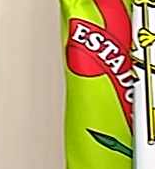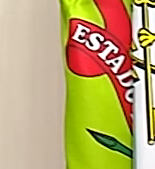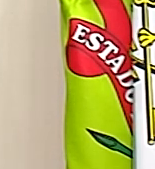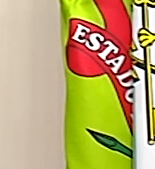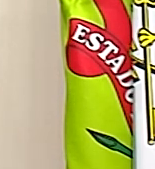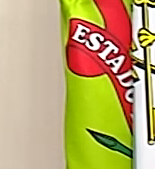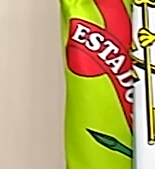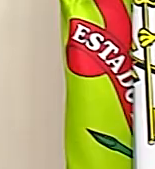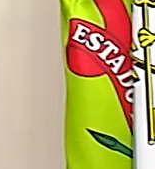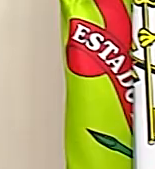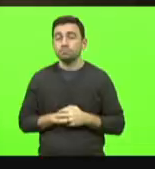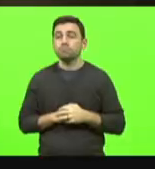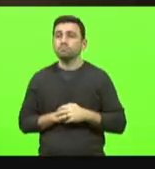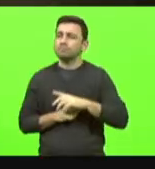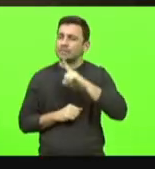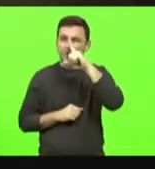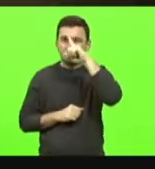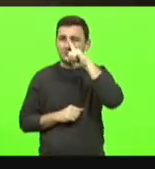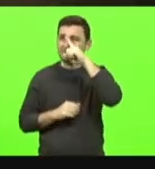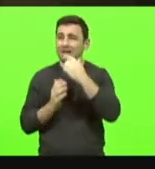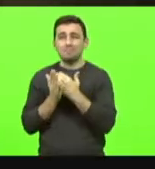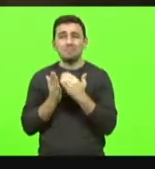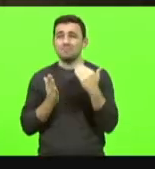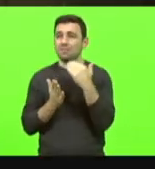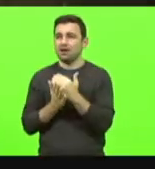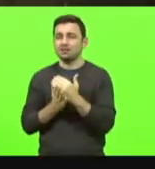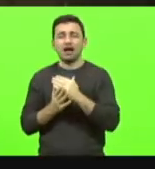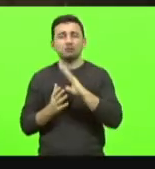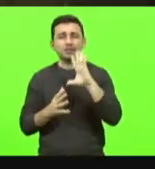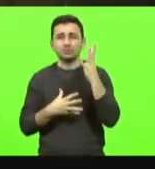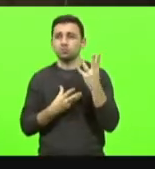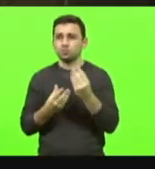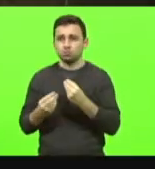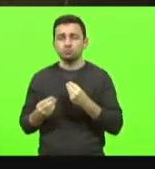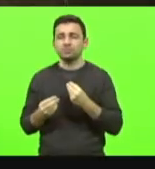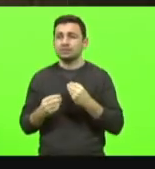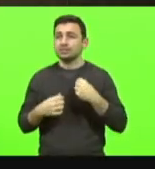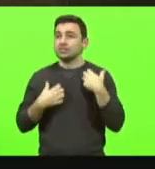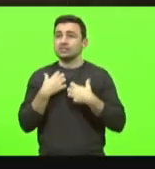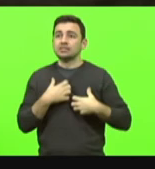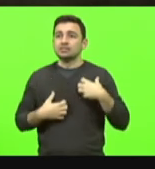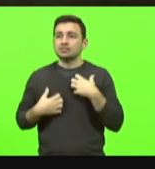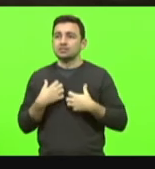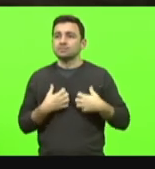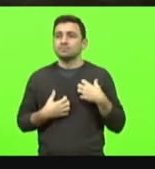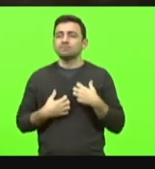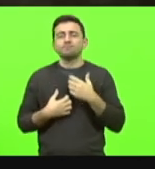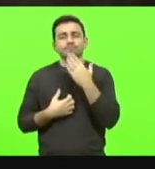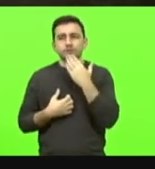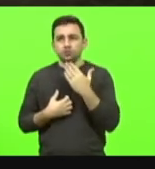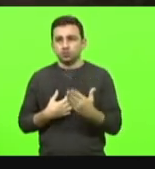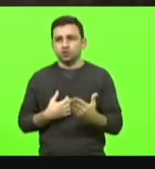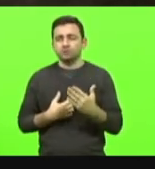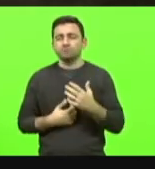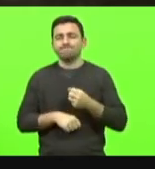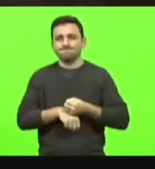de Estado da Infraestrutura para a rodovia que está às escuras na entrada do bairro Boa Esperança, em Sombrio, no